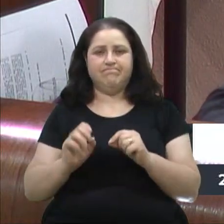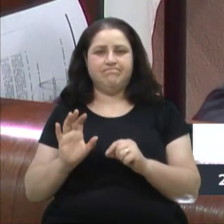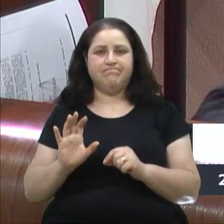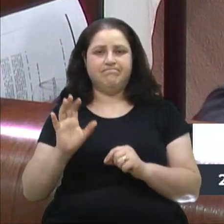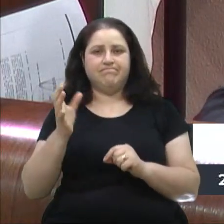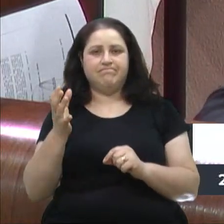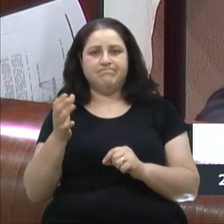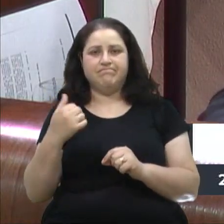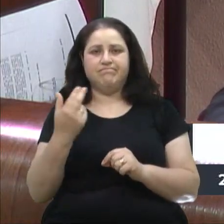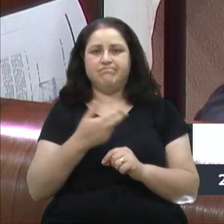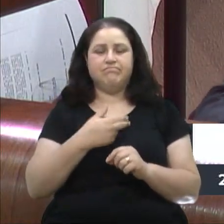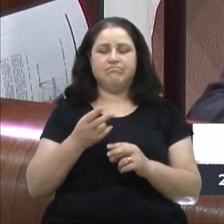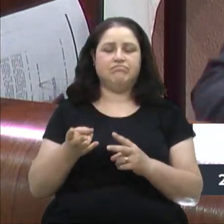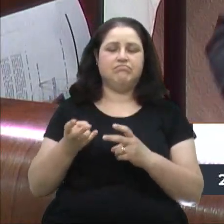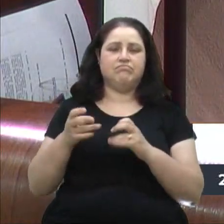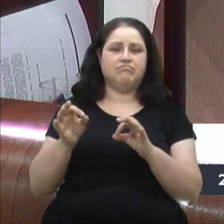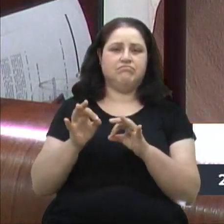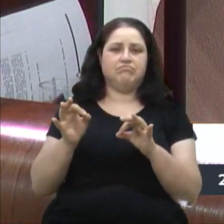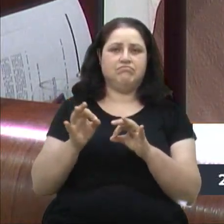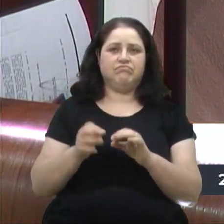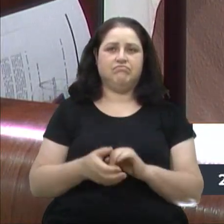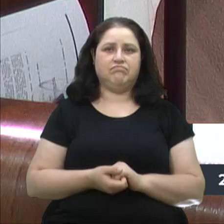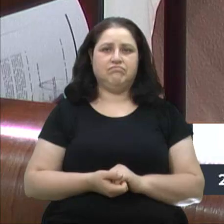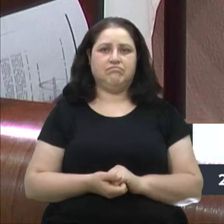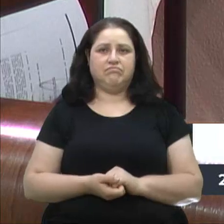passa despercebida. Desculpa.